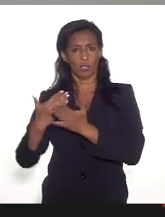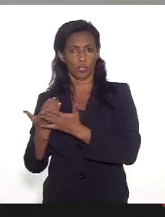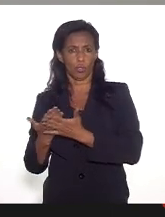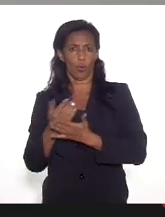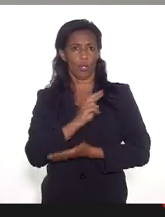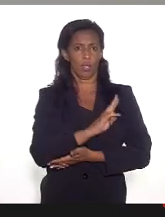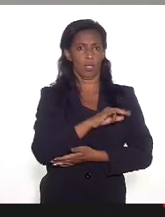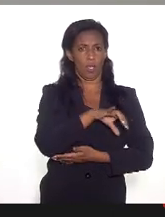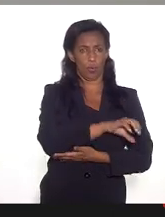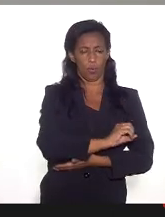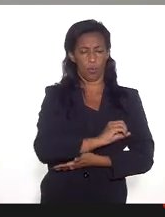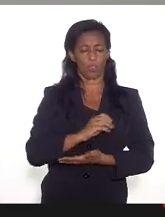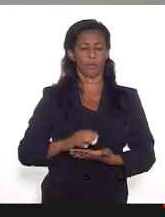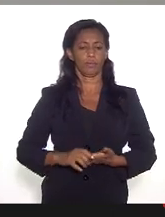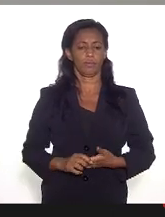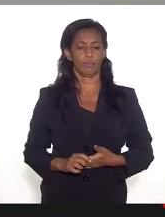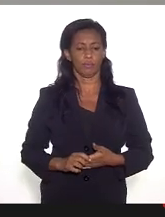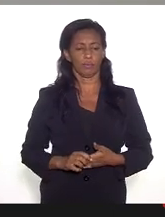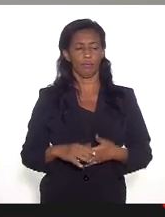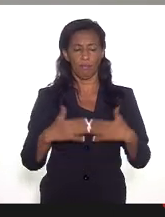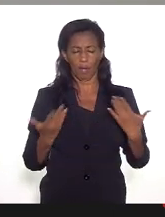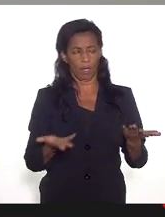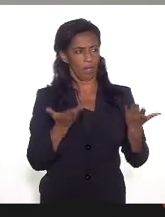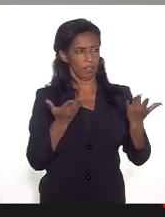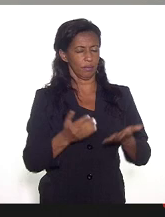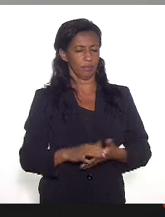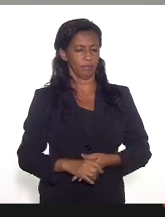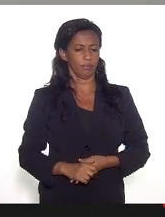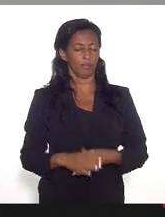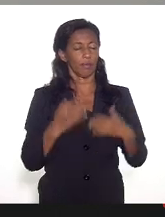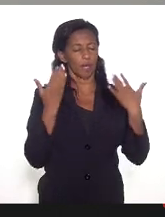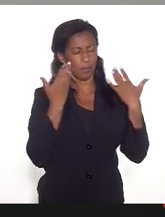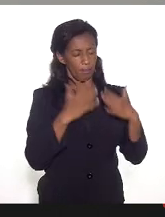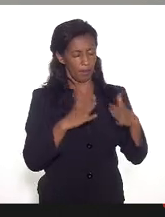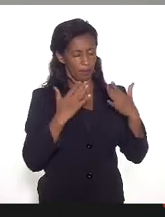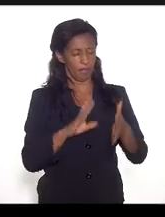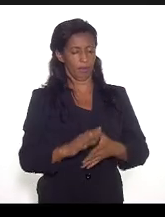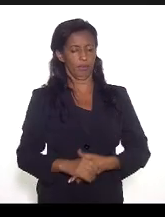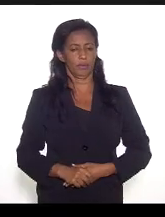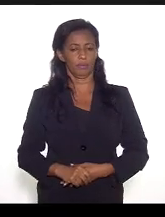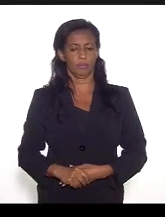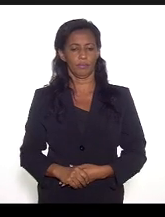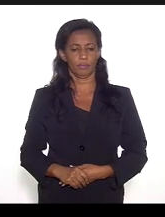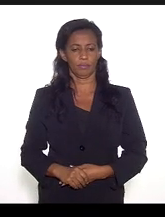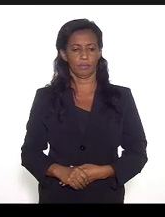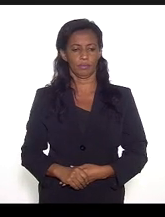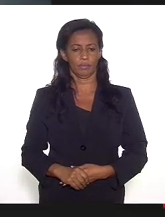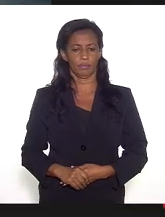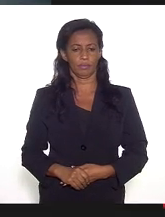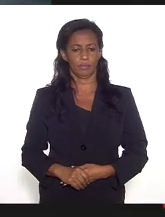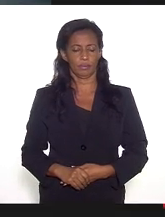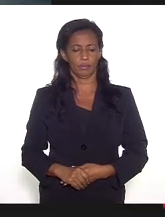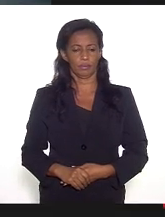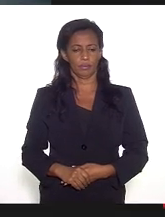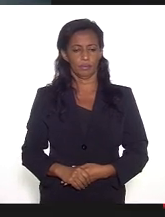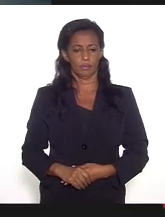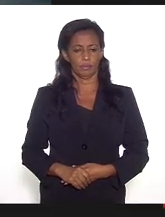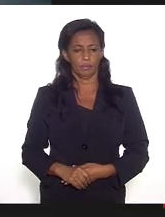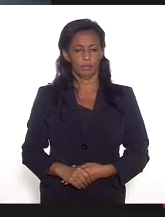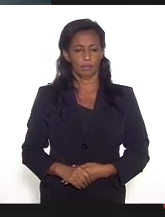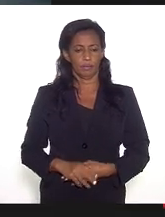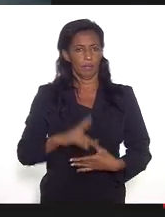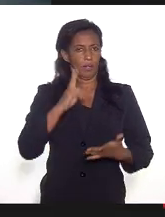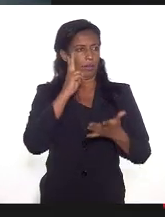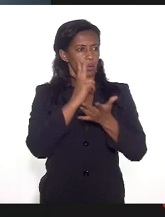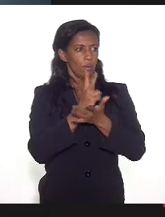Lage, com a Escola Técnica do Arsenal de Marinha. Era isso. Obrigado. E parabéns mais uma vez. Obrigado, deputado Valdec. Como sempre, as